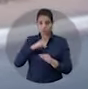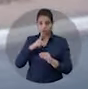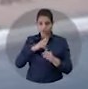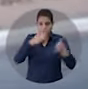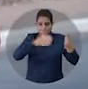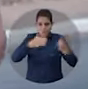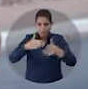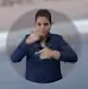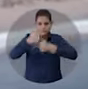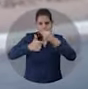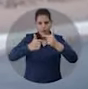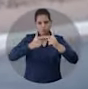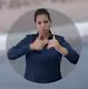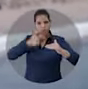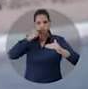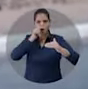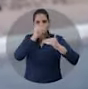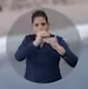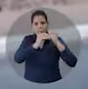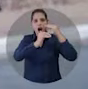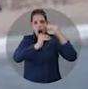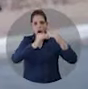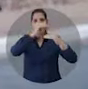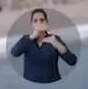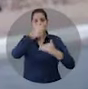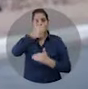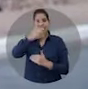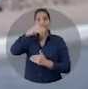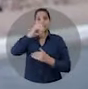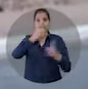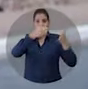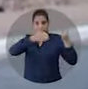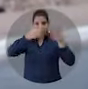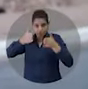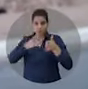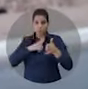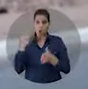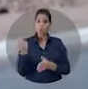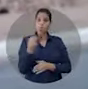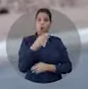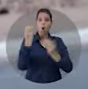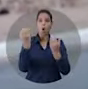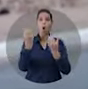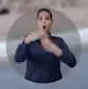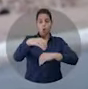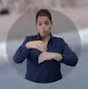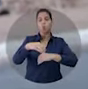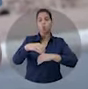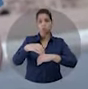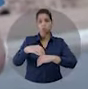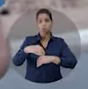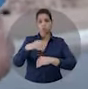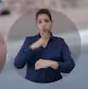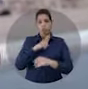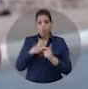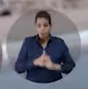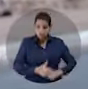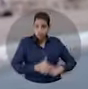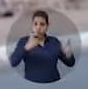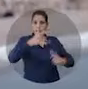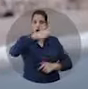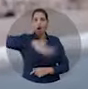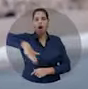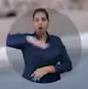Garantimos planos de cargos, carreiras e salários para mais de 10 categorias. E fizemos novos concursos públicos, o maior